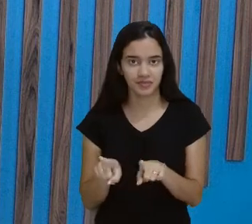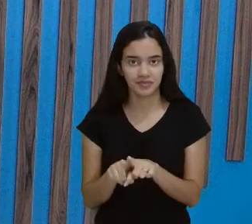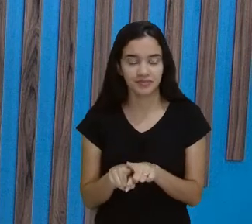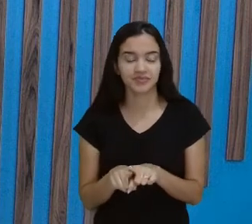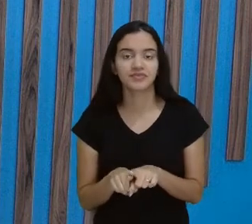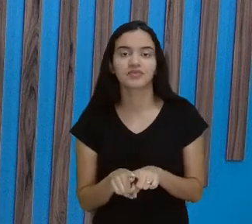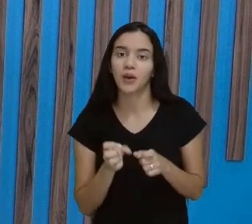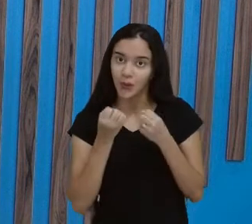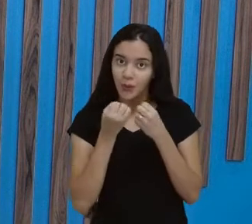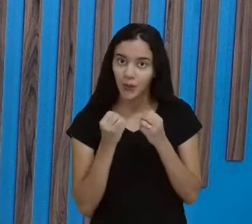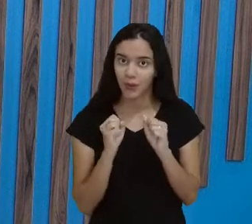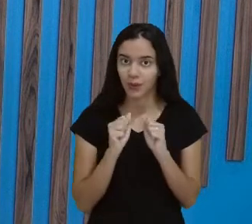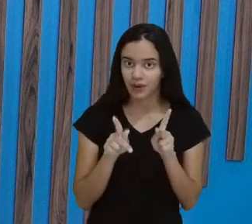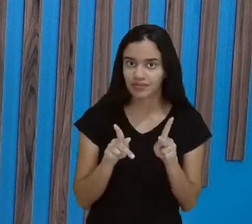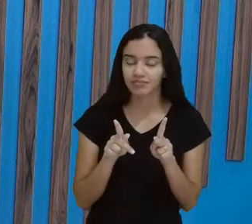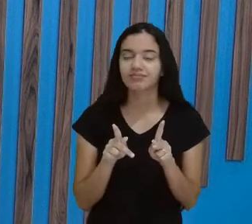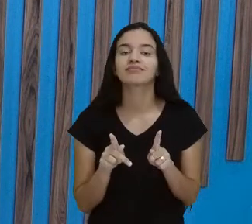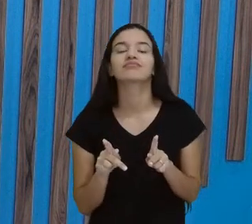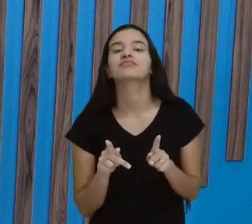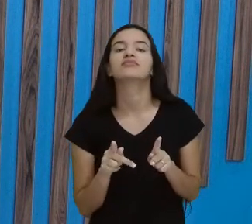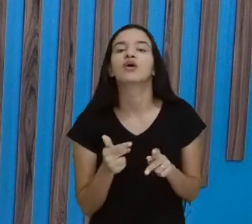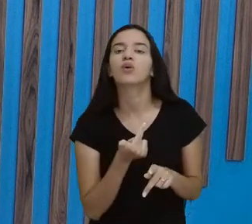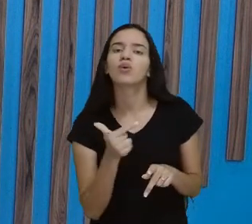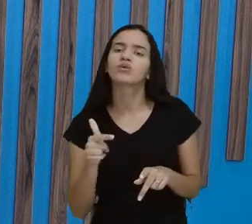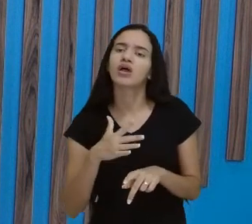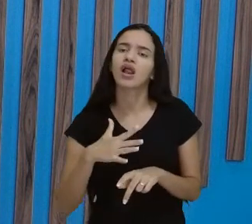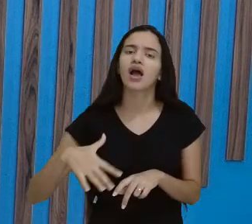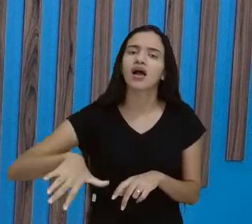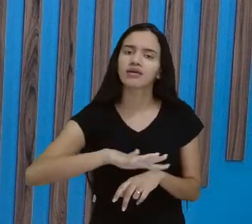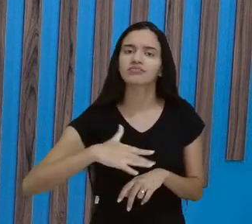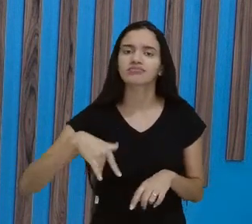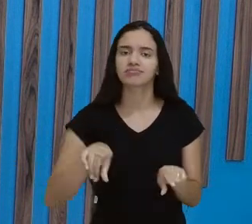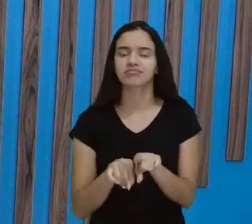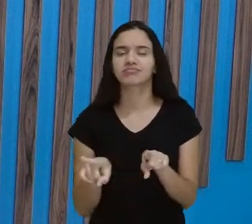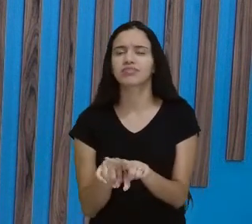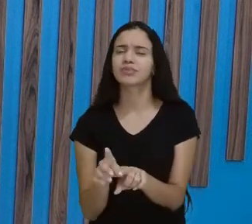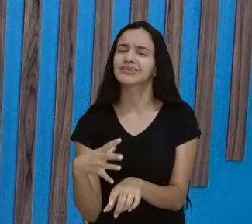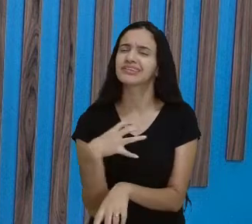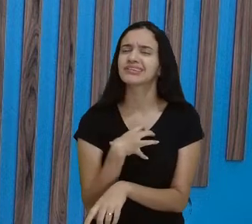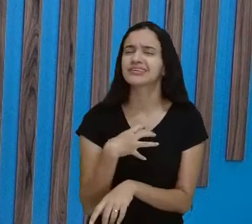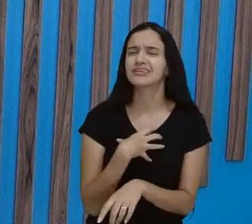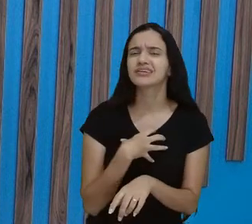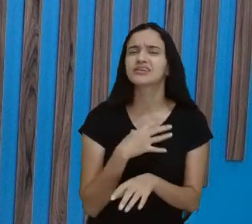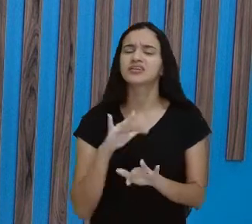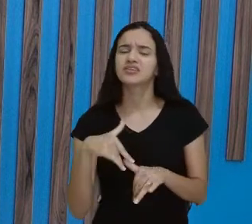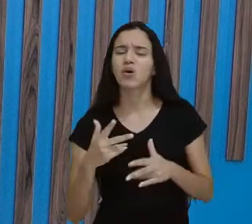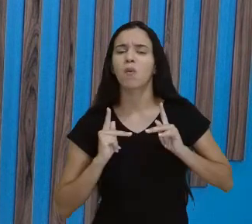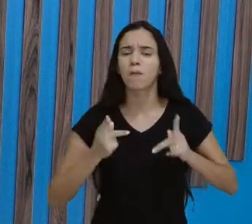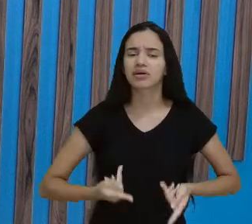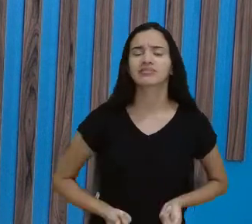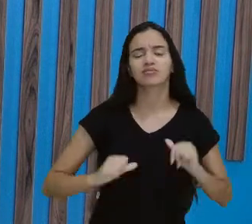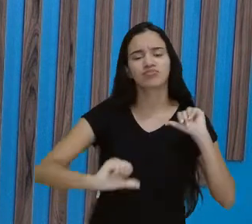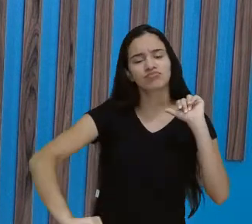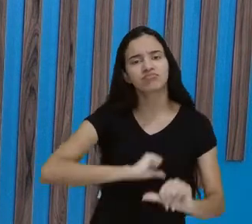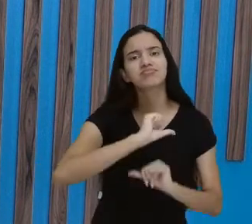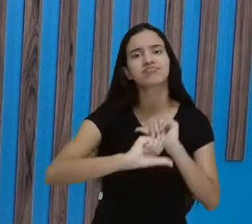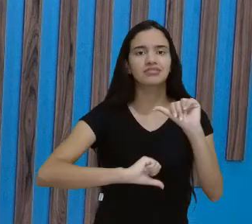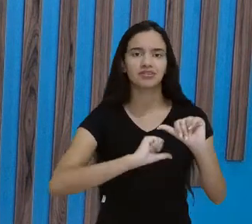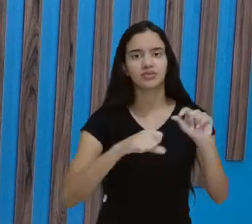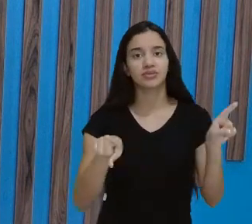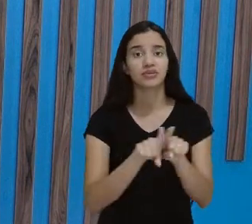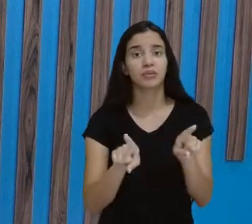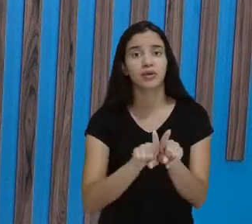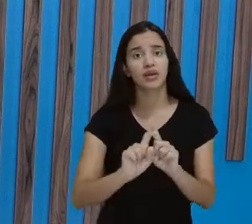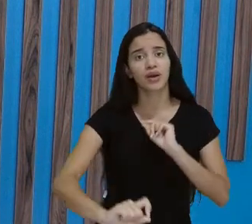bem-estar, tá bom? Outra área também que a gente sente a ocupação humana e a transformação humana